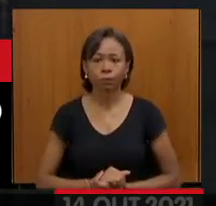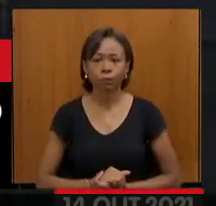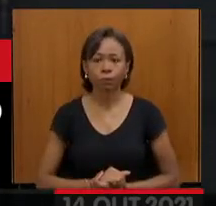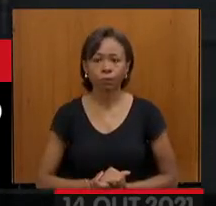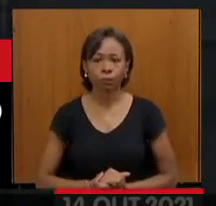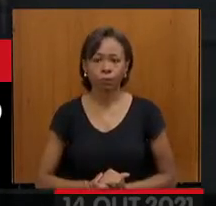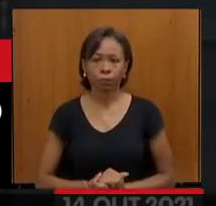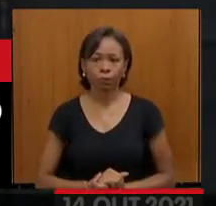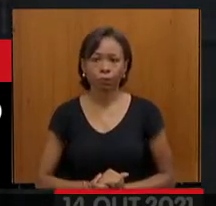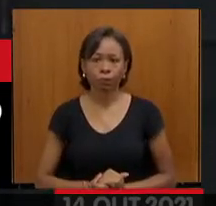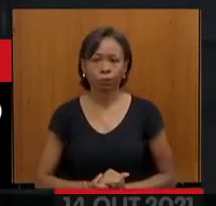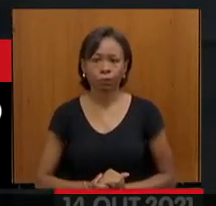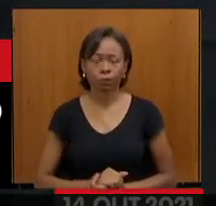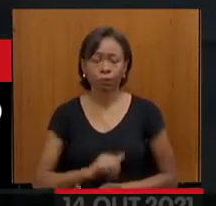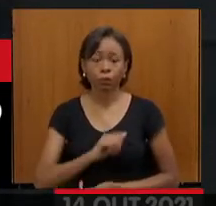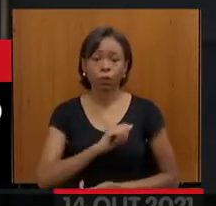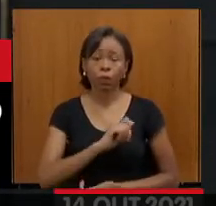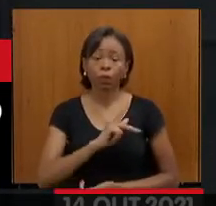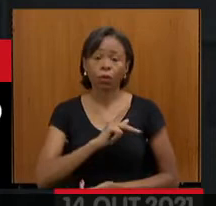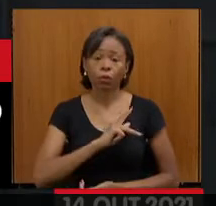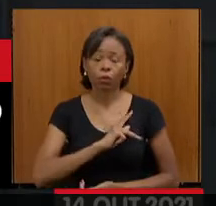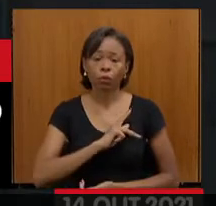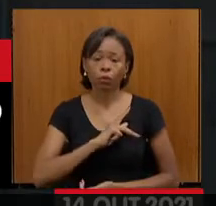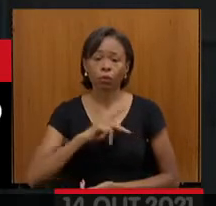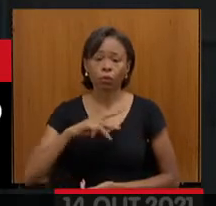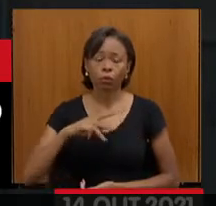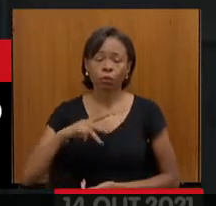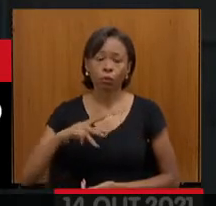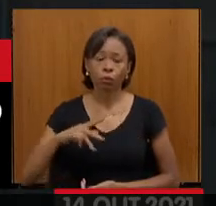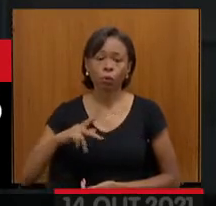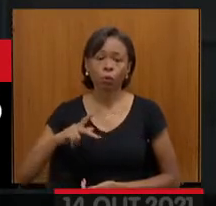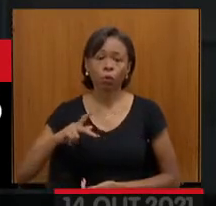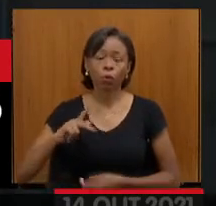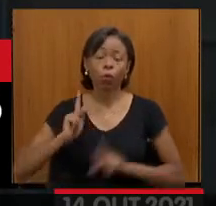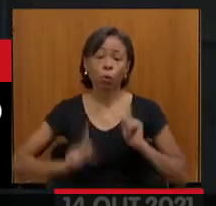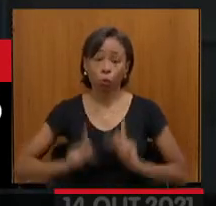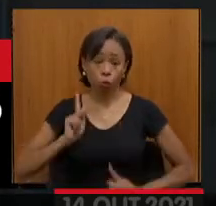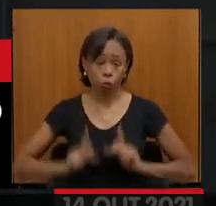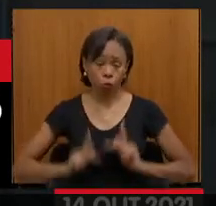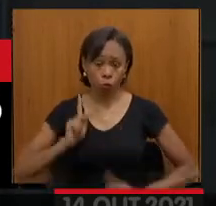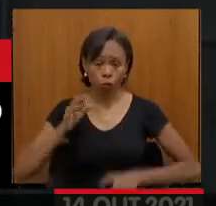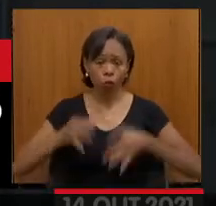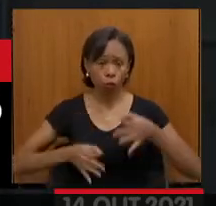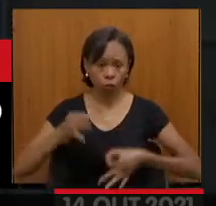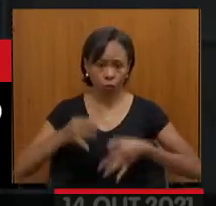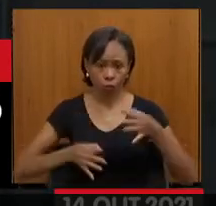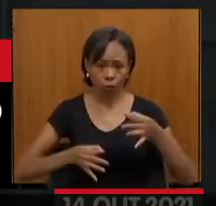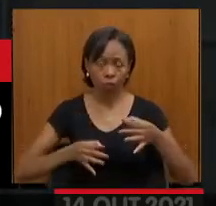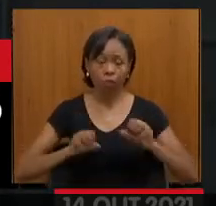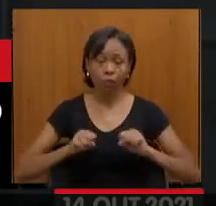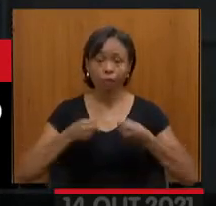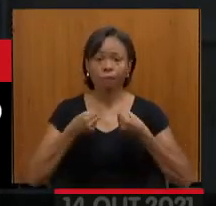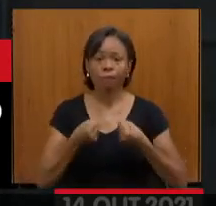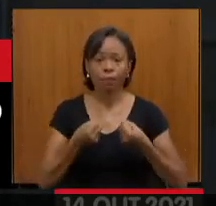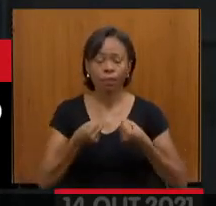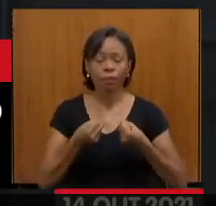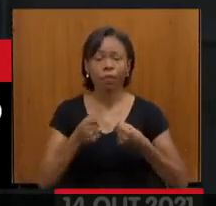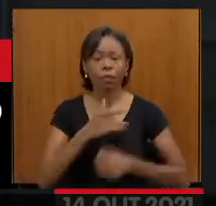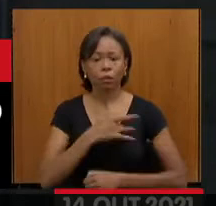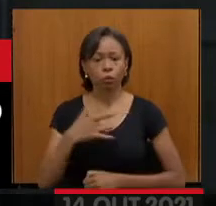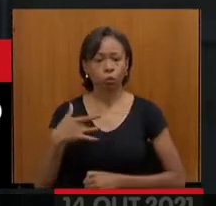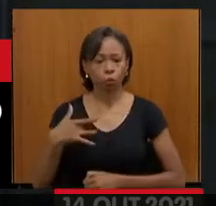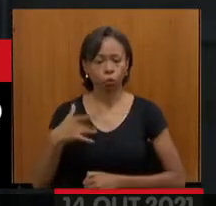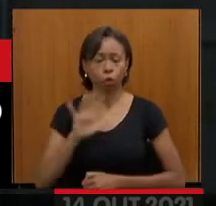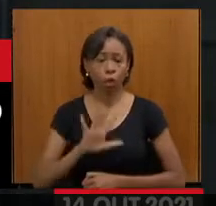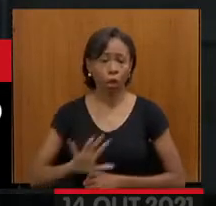Senhora promotora de justiça e coordenadora regional das promotorias de justiça de defesa da saúde da